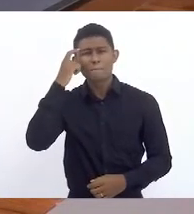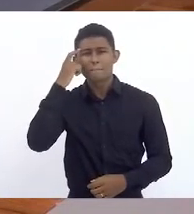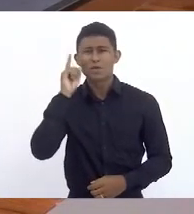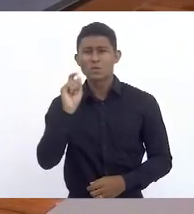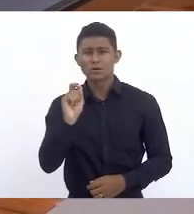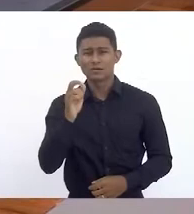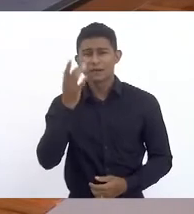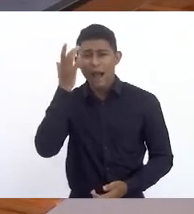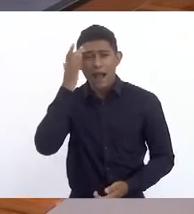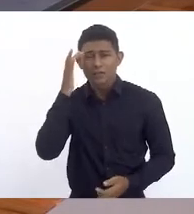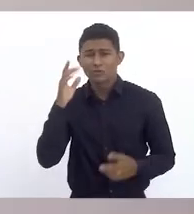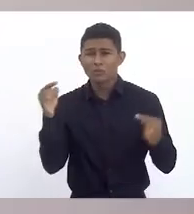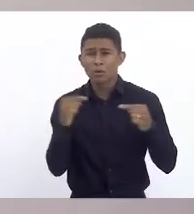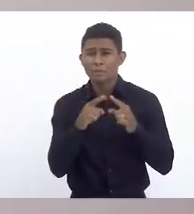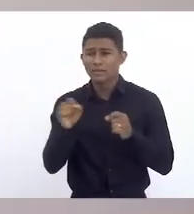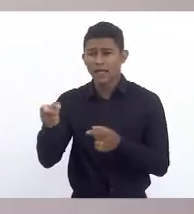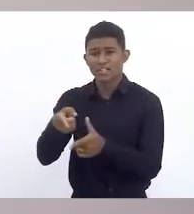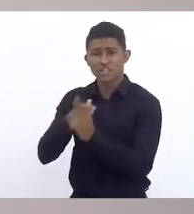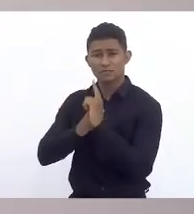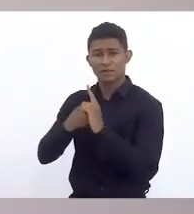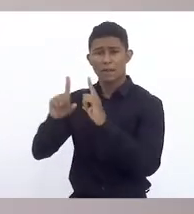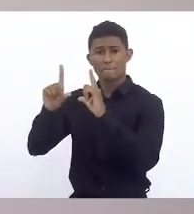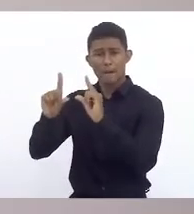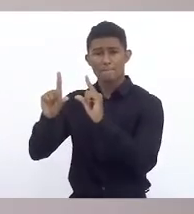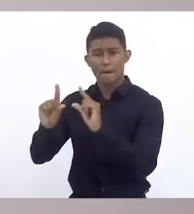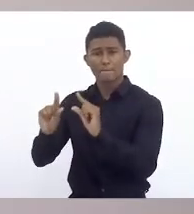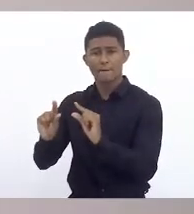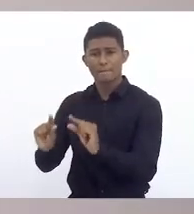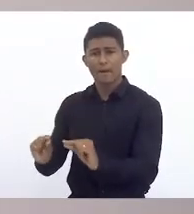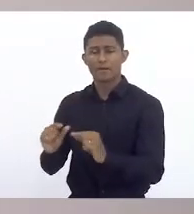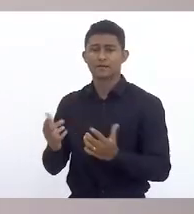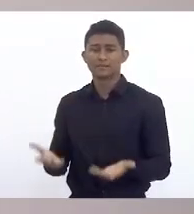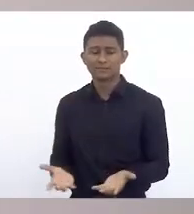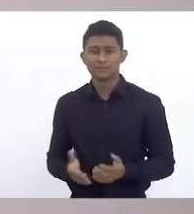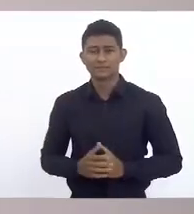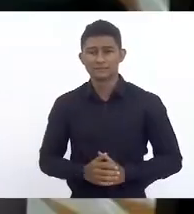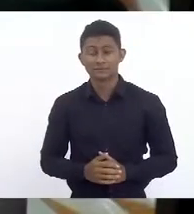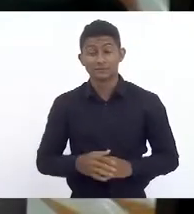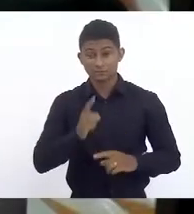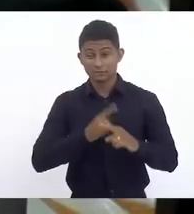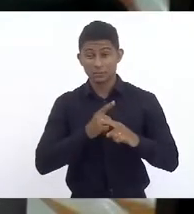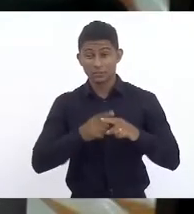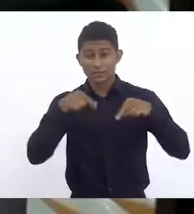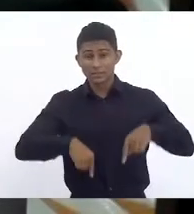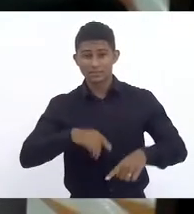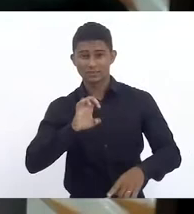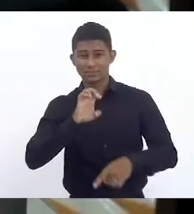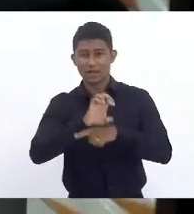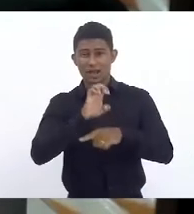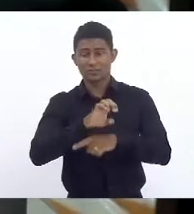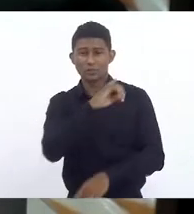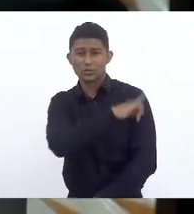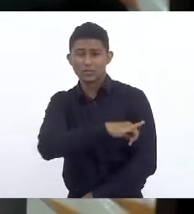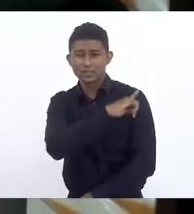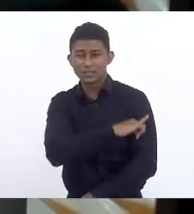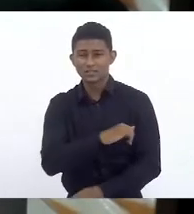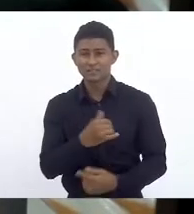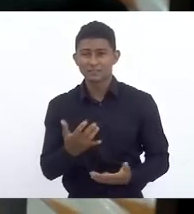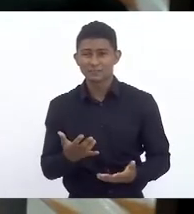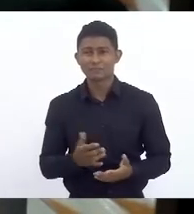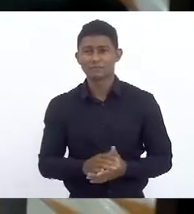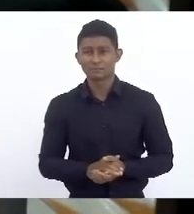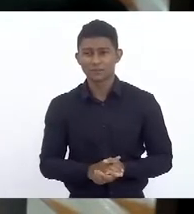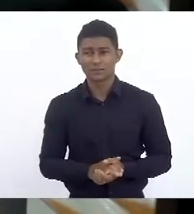ser abatido do serviço da dívida. Quando se propõe que o Estado do Rio de Janeiro, na verdade, ao